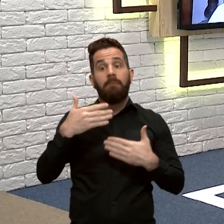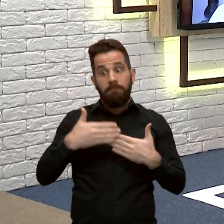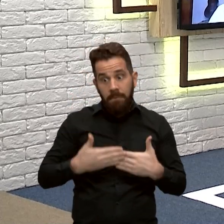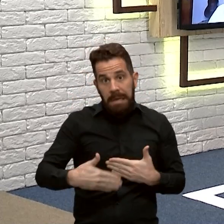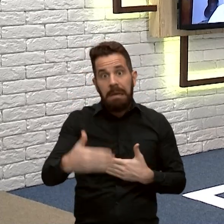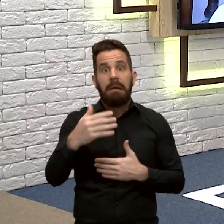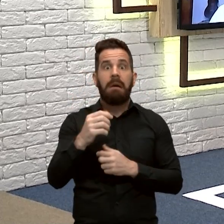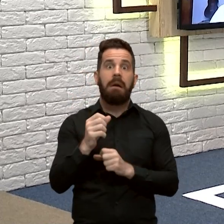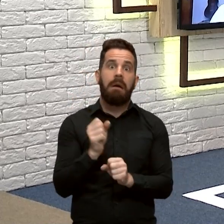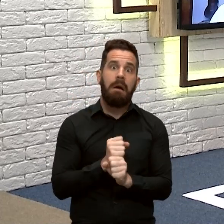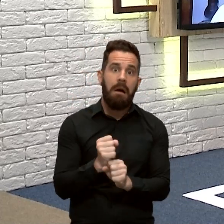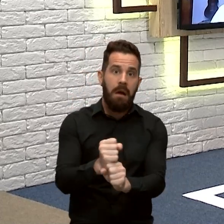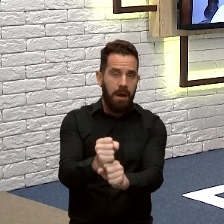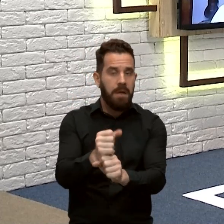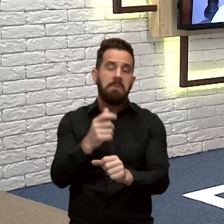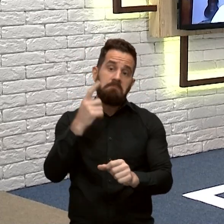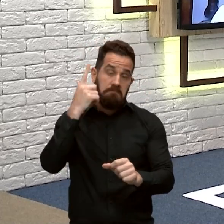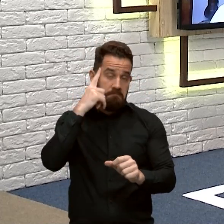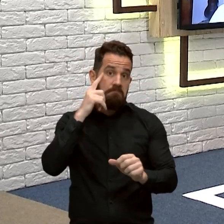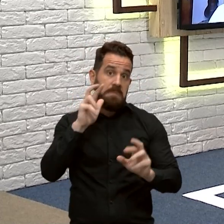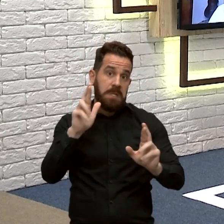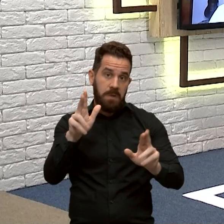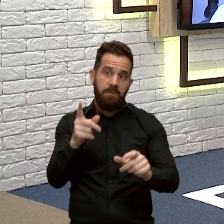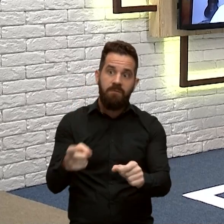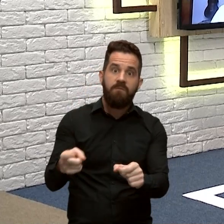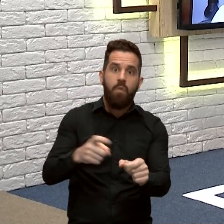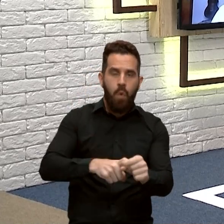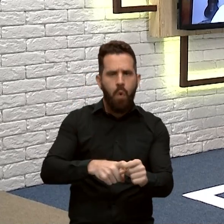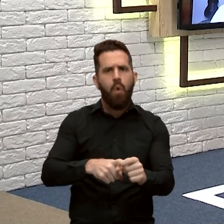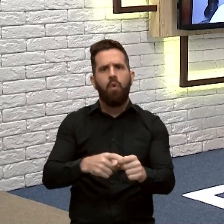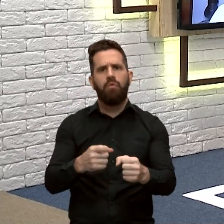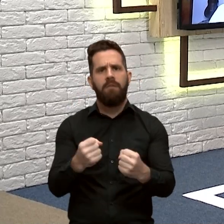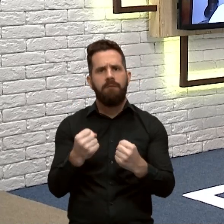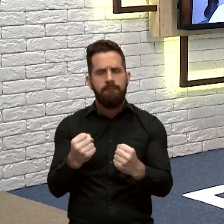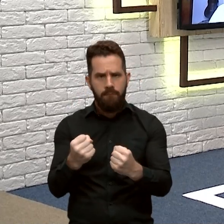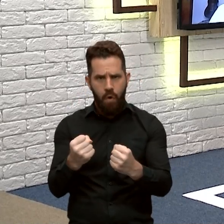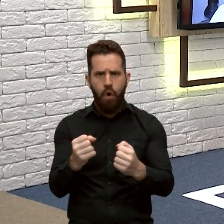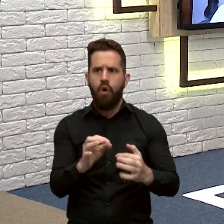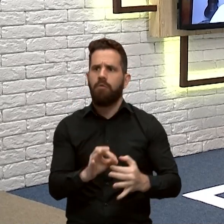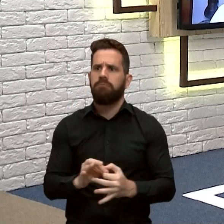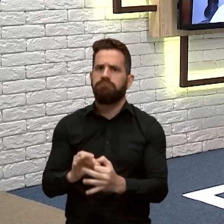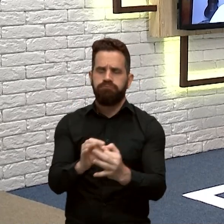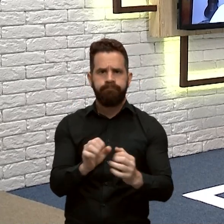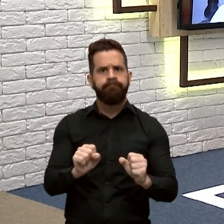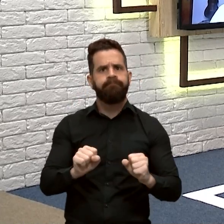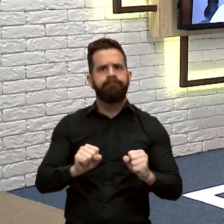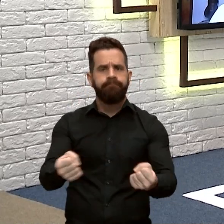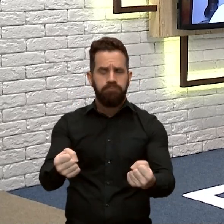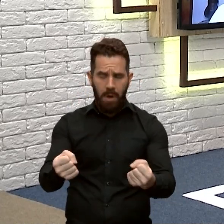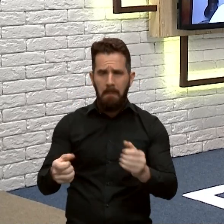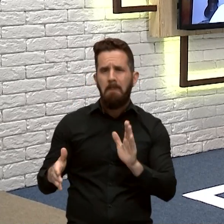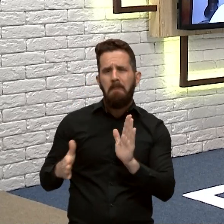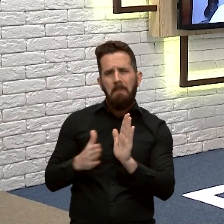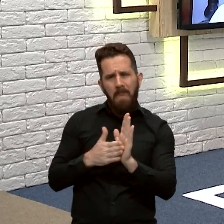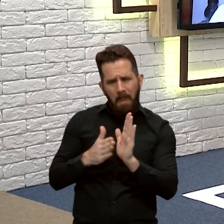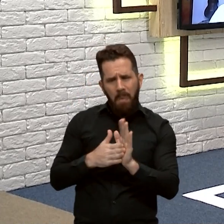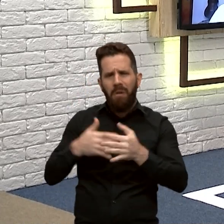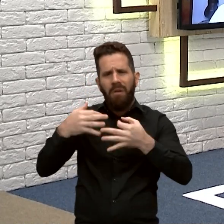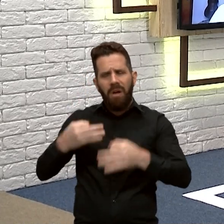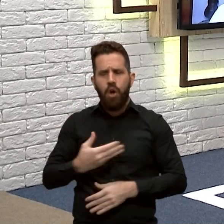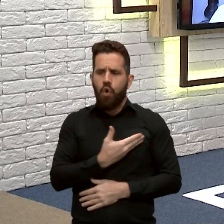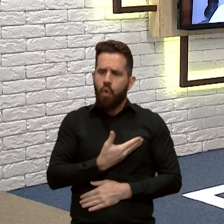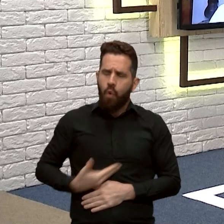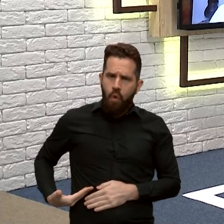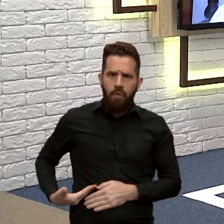economia solidária volte a ser fortalecida como algo de política pública